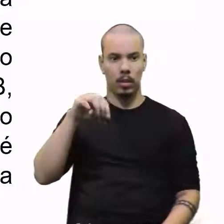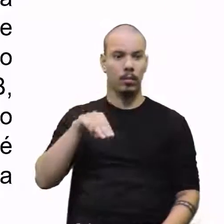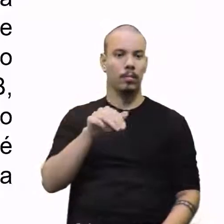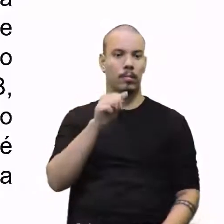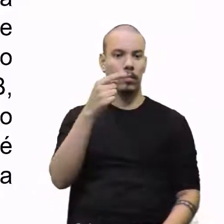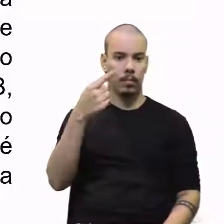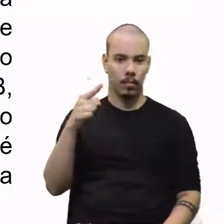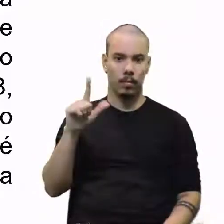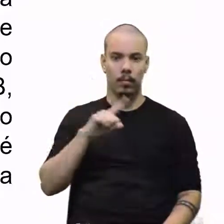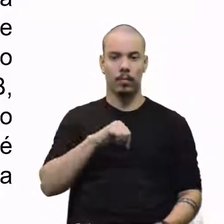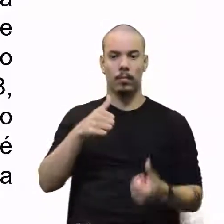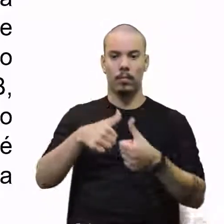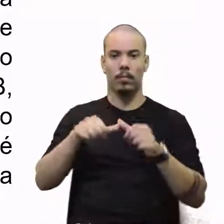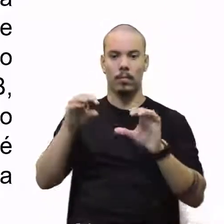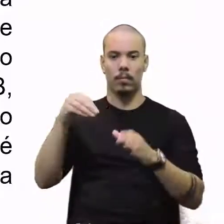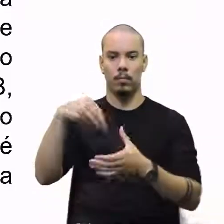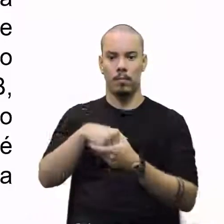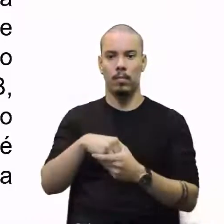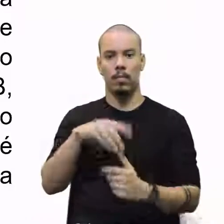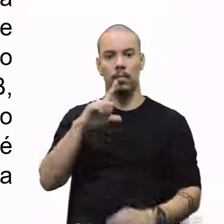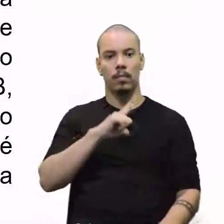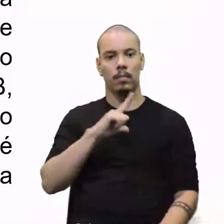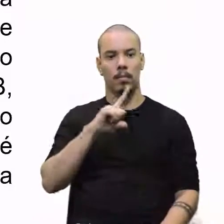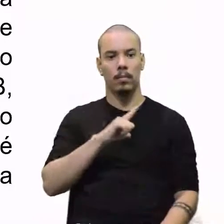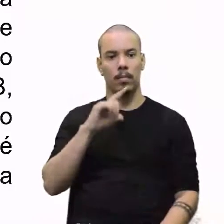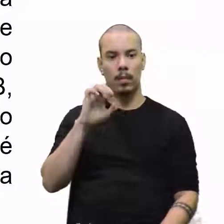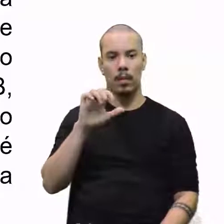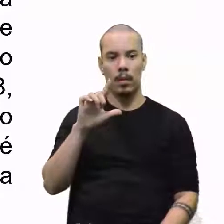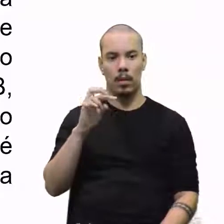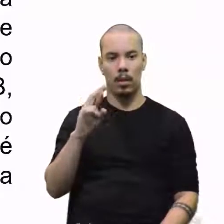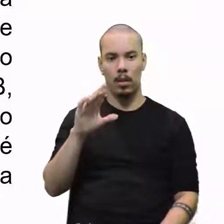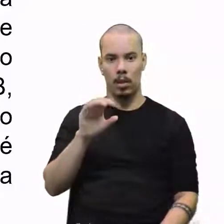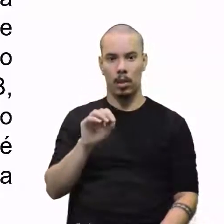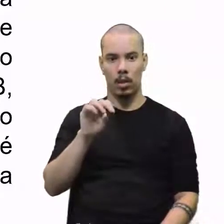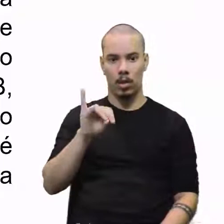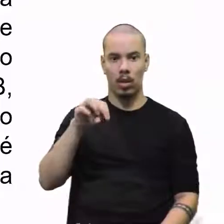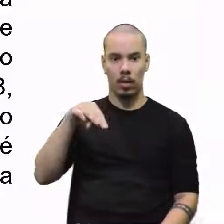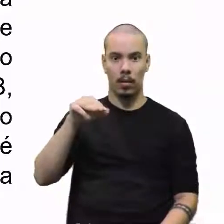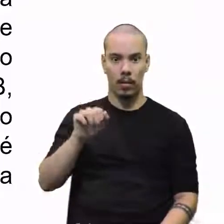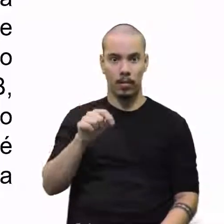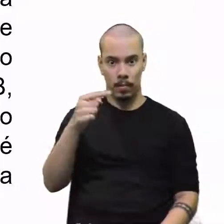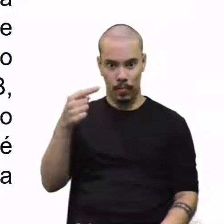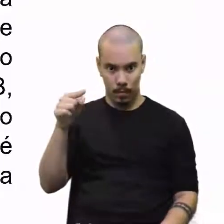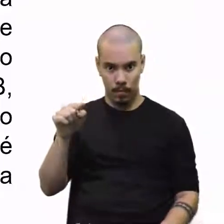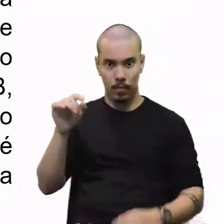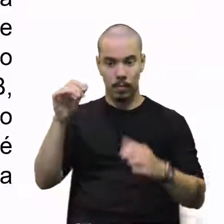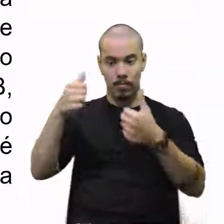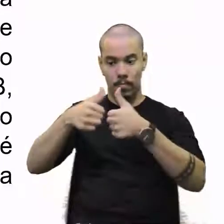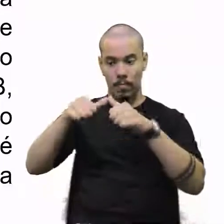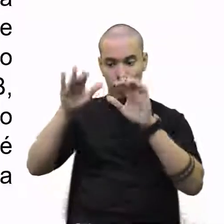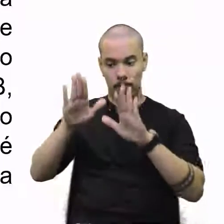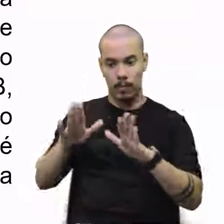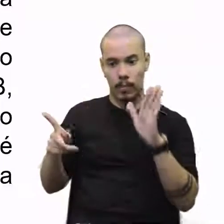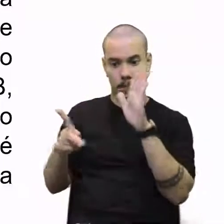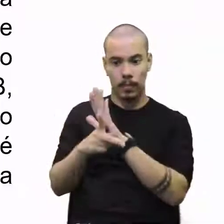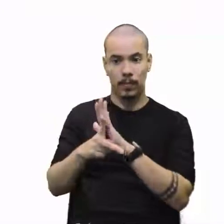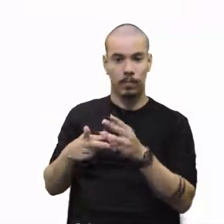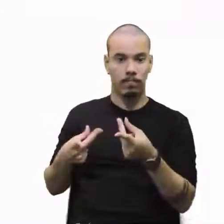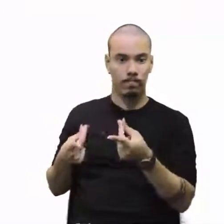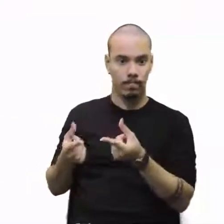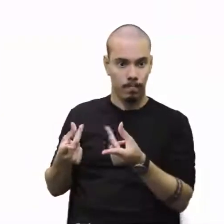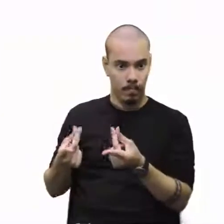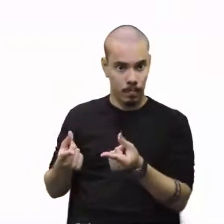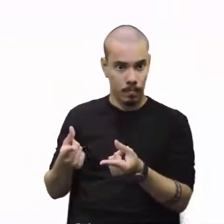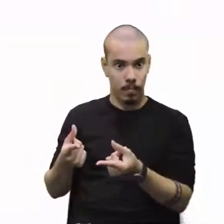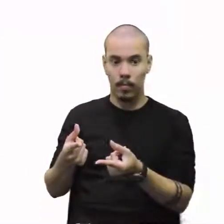seu polo norte voltado para o eletroímã. Então, olha só, um ímã permanente que está voltado. Então, esse